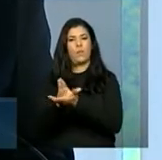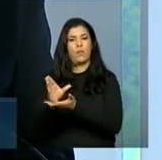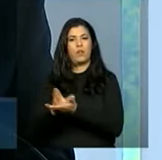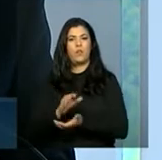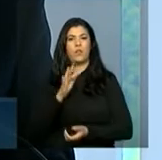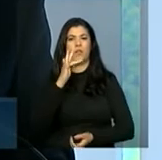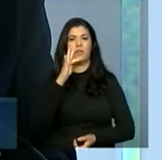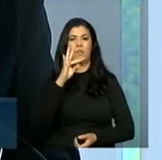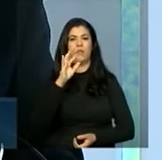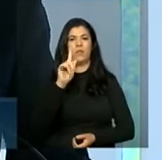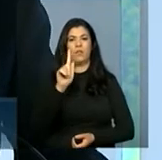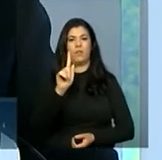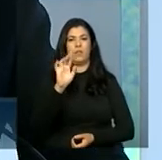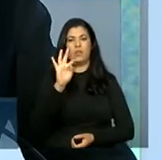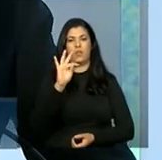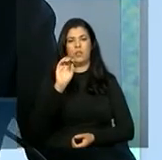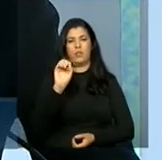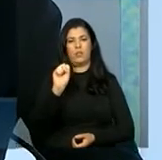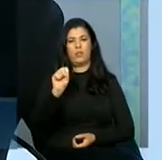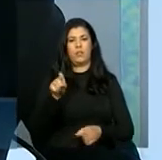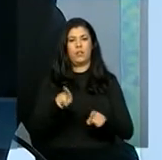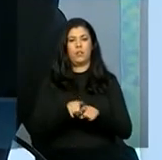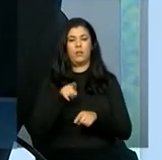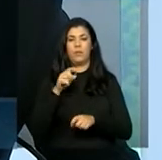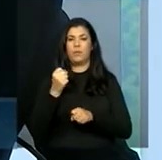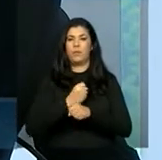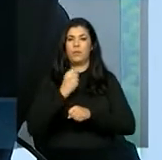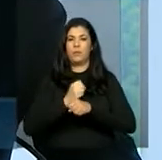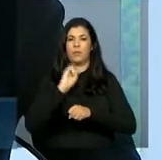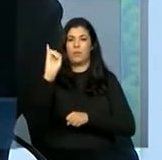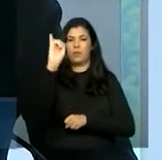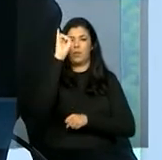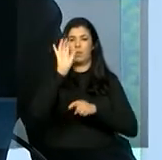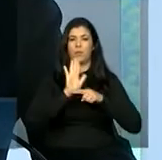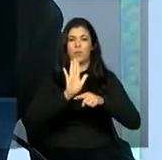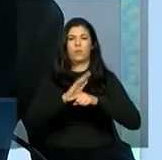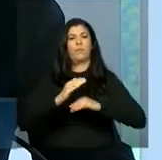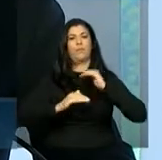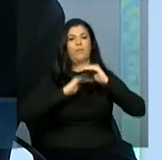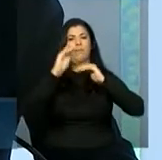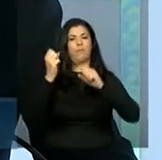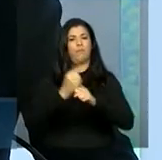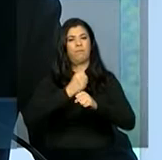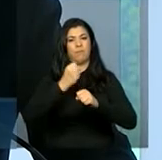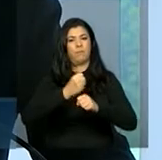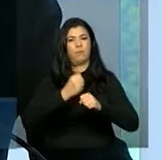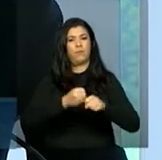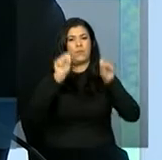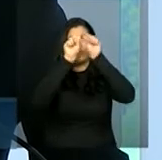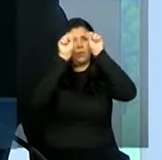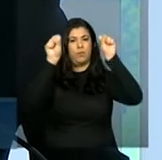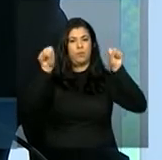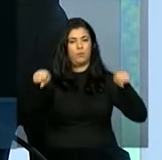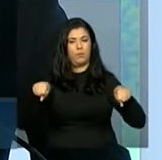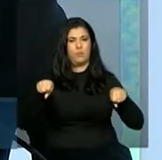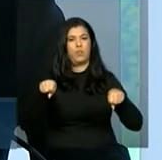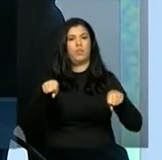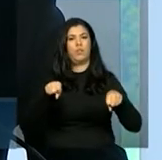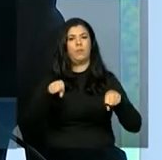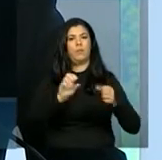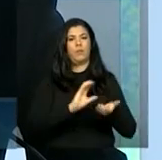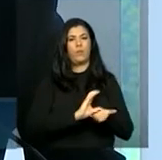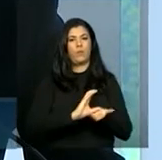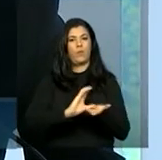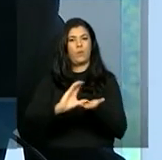esta obra é importante que vai construir uma ampliação do sistema de abastecimento de